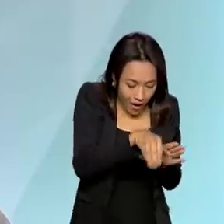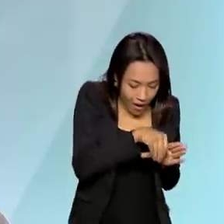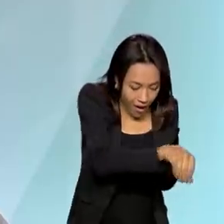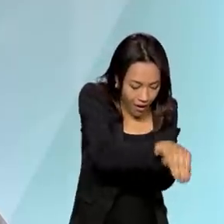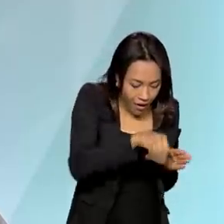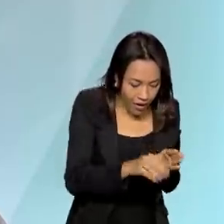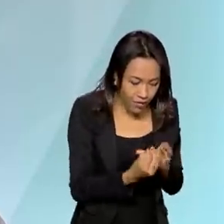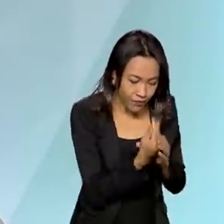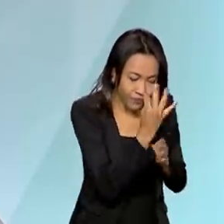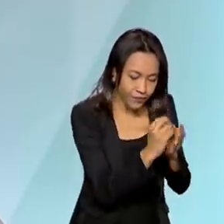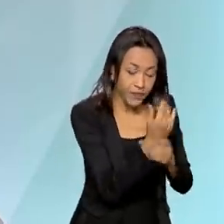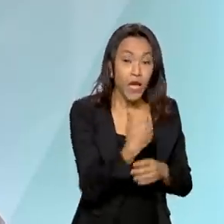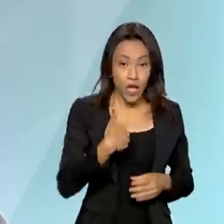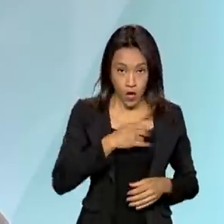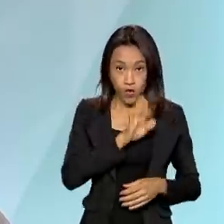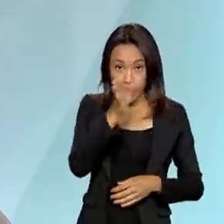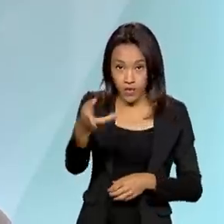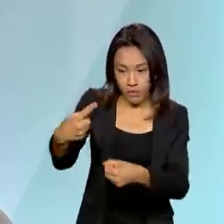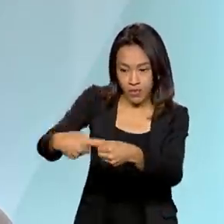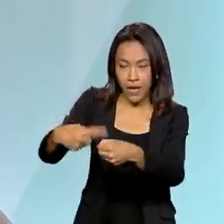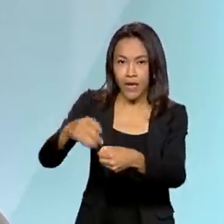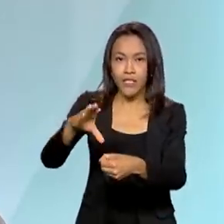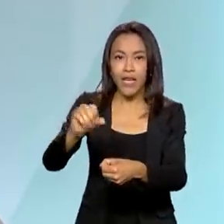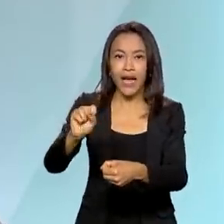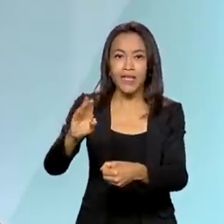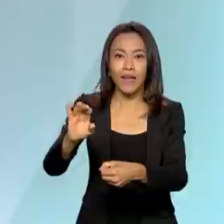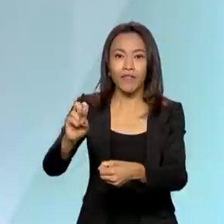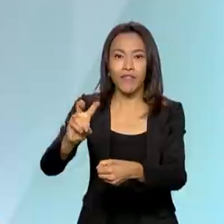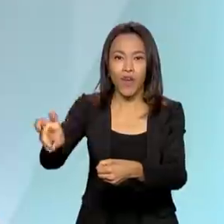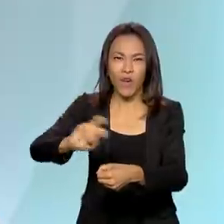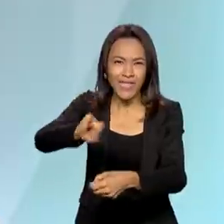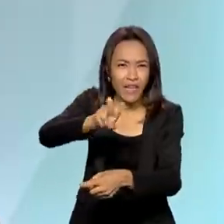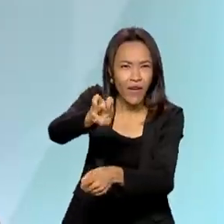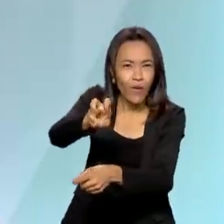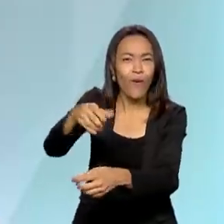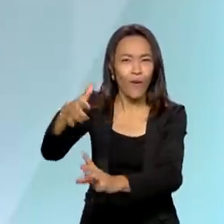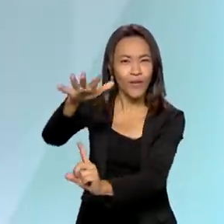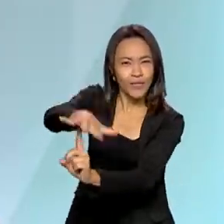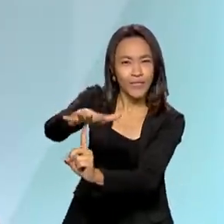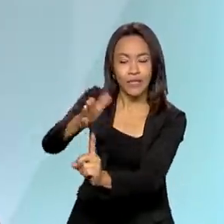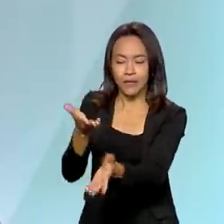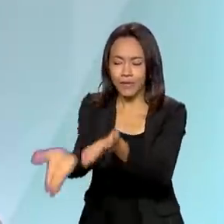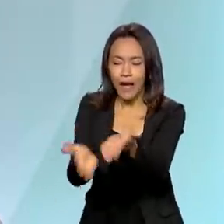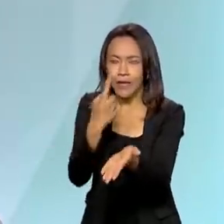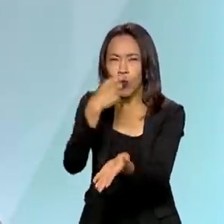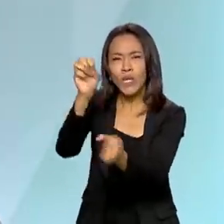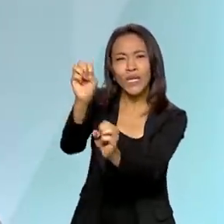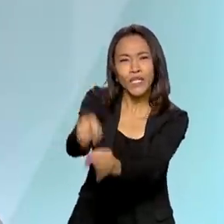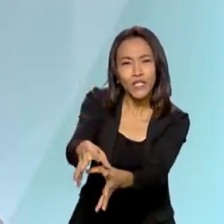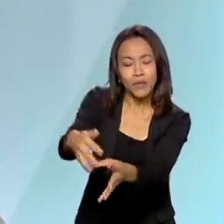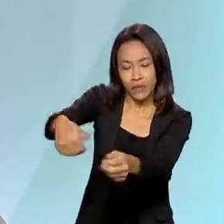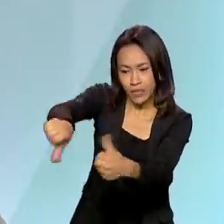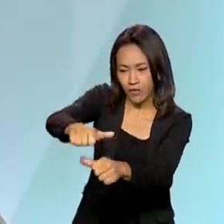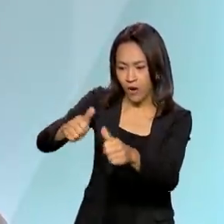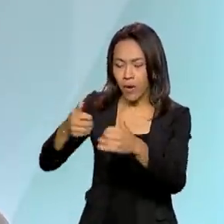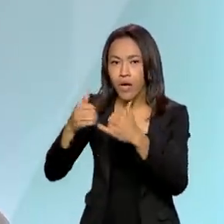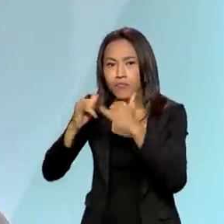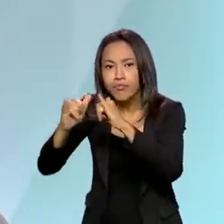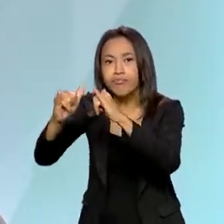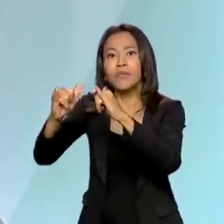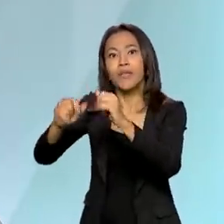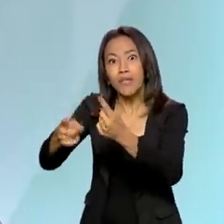nós visitamos Cascavel, o Cascavel está tratando o seu aterro sanitário, trata o lixo, transforma energia e ainda gera o